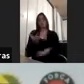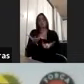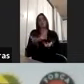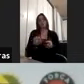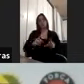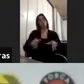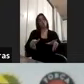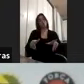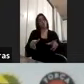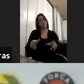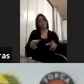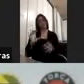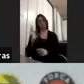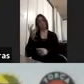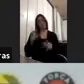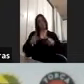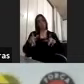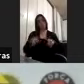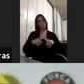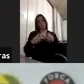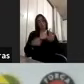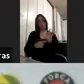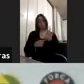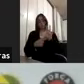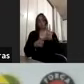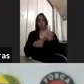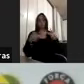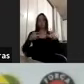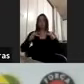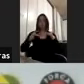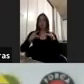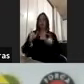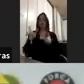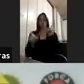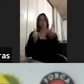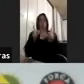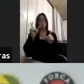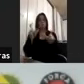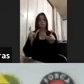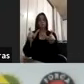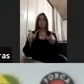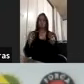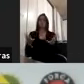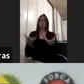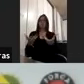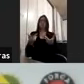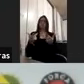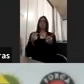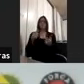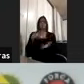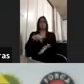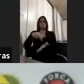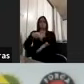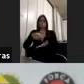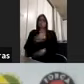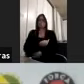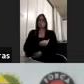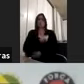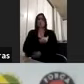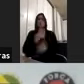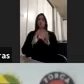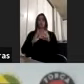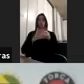mas o que está mostrando de solidariedade, e você deve saber, né, porque você está aí vivendo isso, os vizinhos estão indo